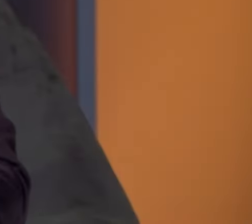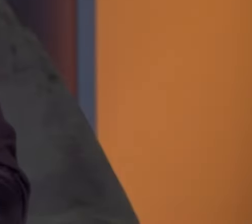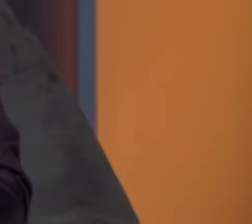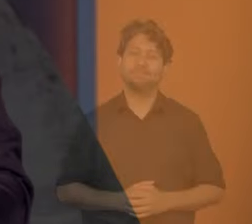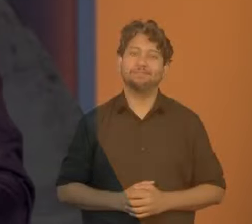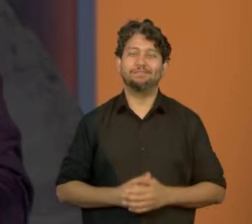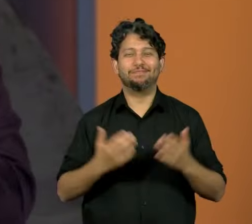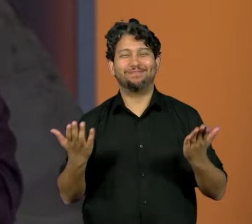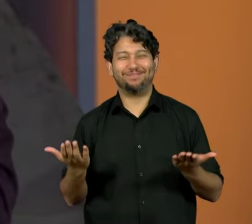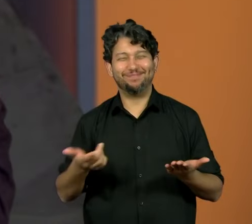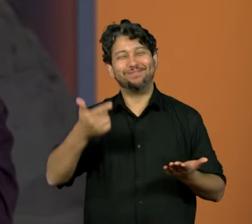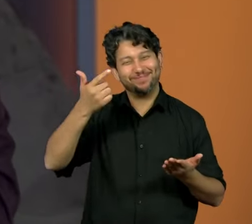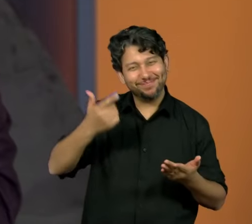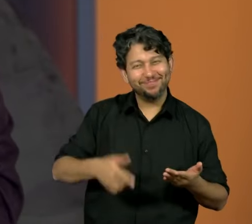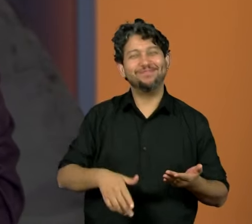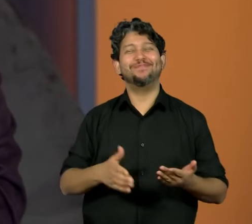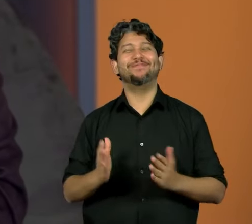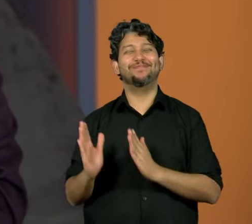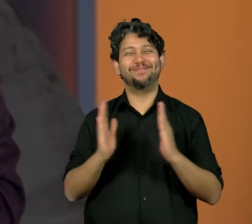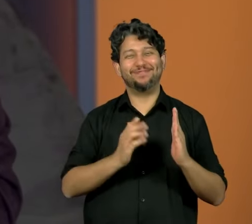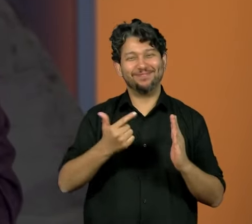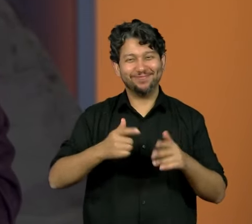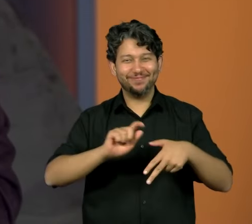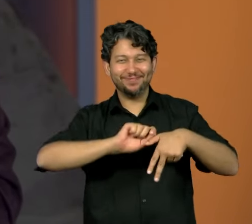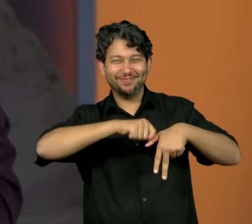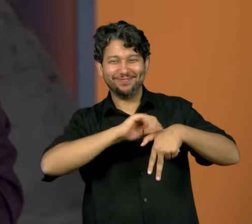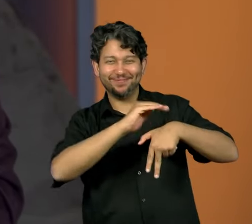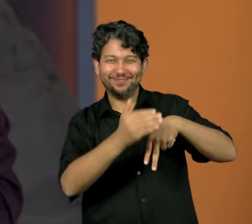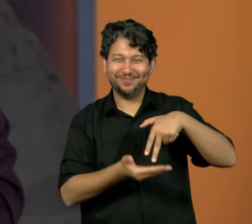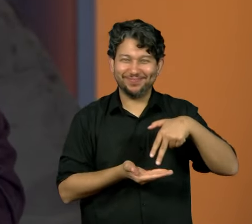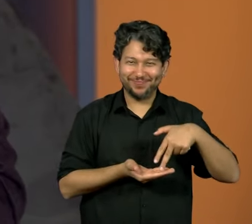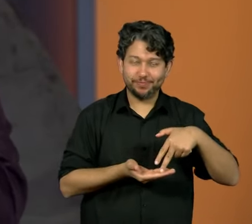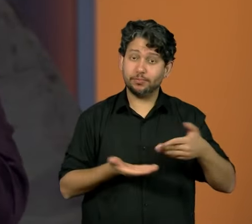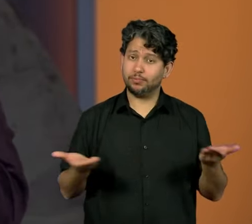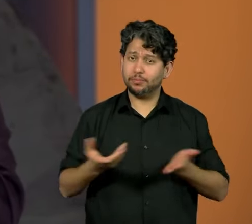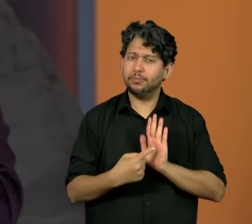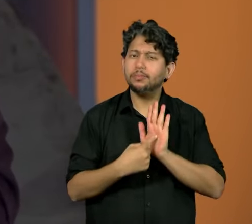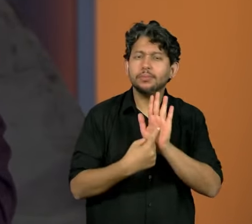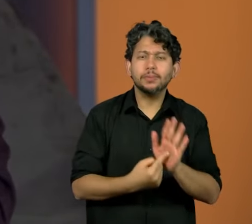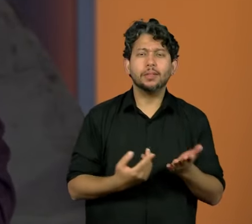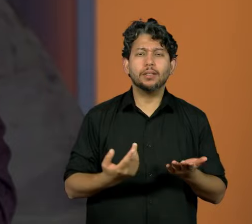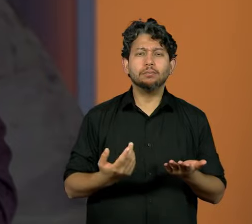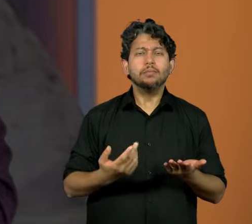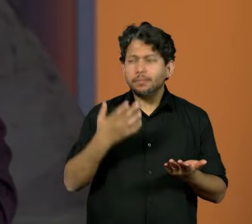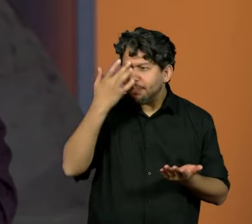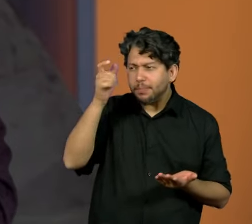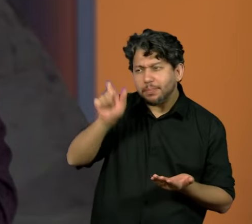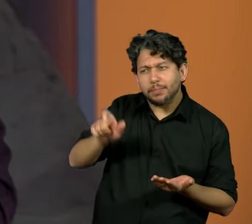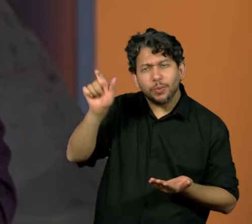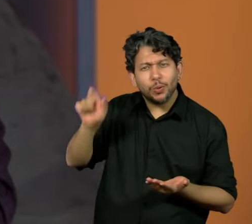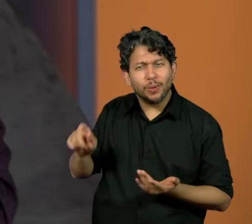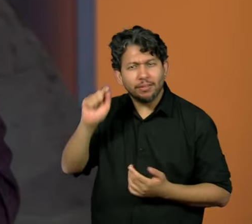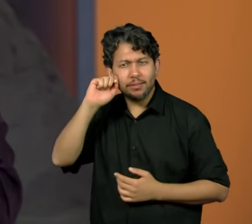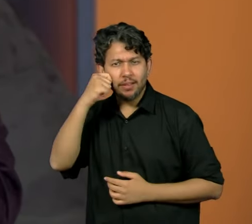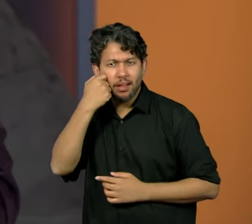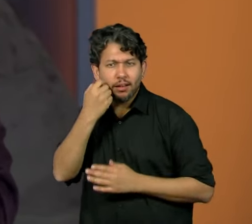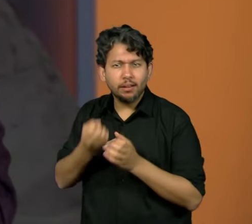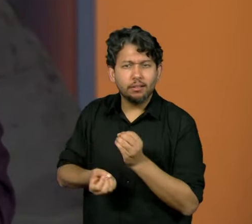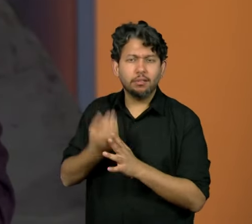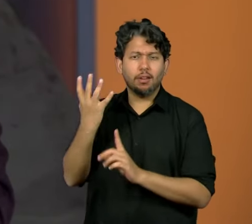Já estamos de volta com o nosso programa Negros em Foco. Hoje nós estamos mostrando qual o valor das obras de artistas negros